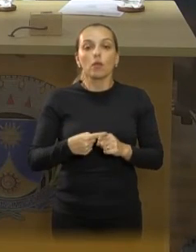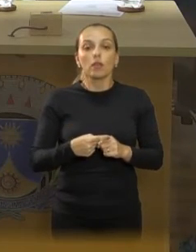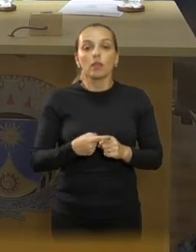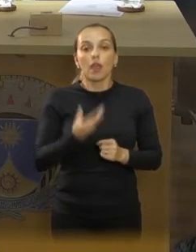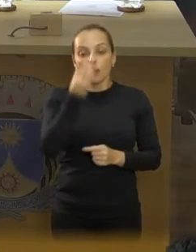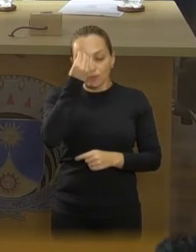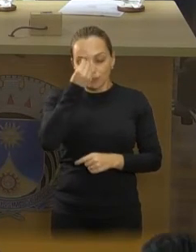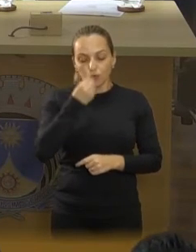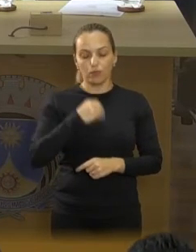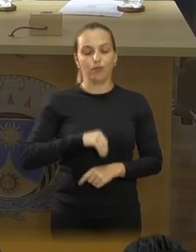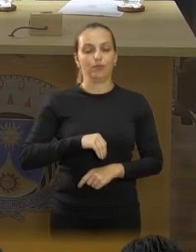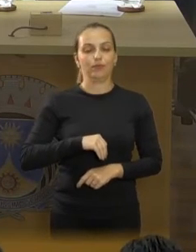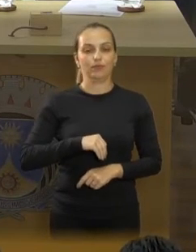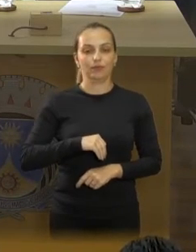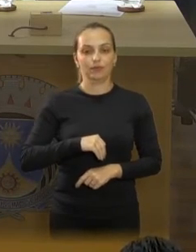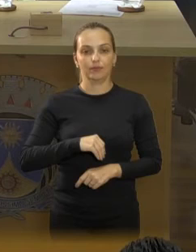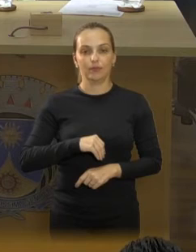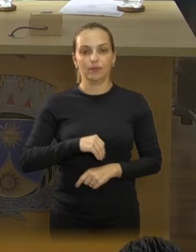Porque eu queria orientar.